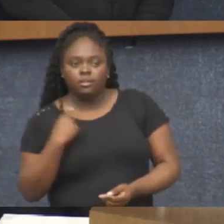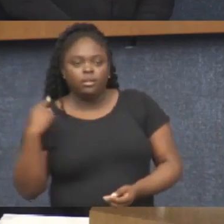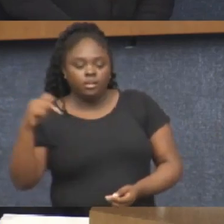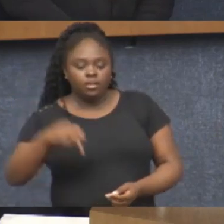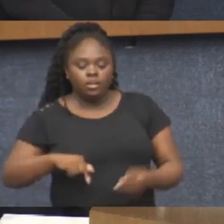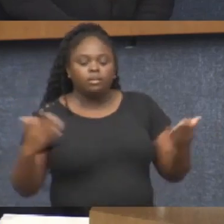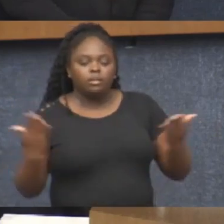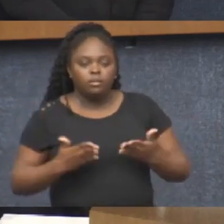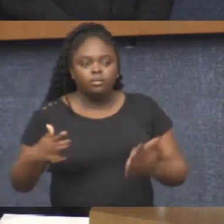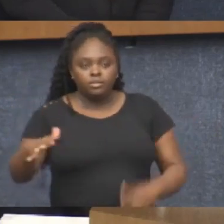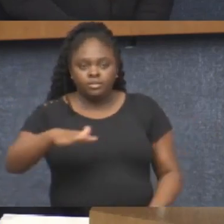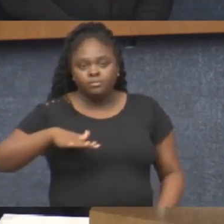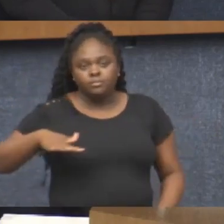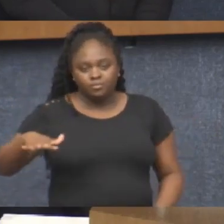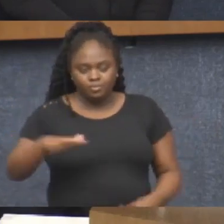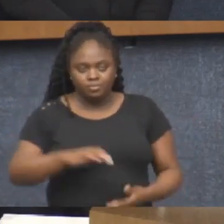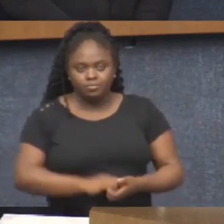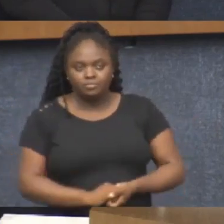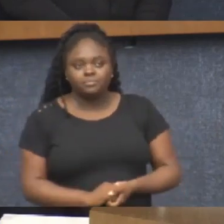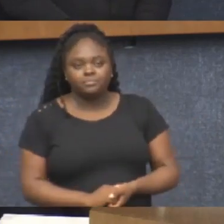aqui hoje nesse espaço, né?